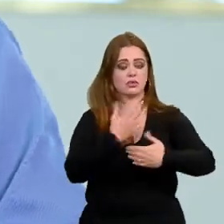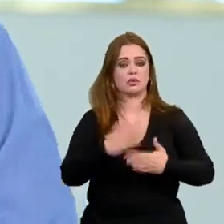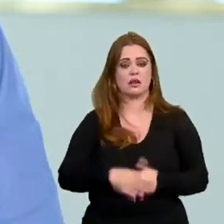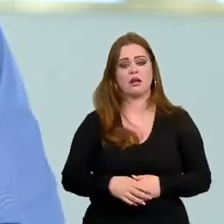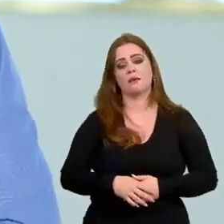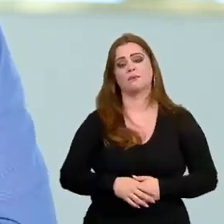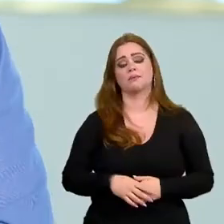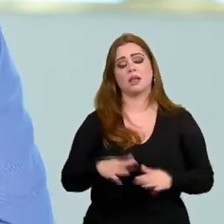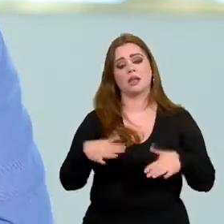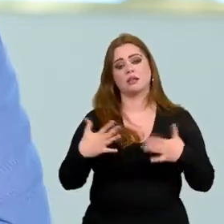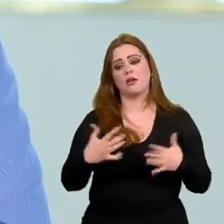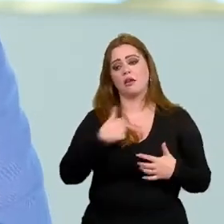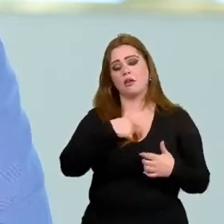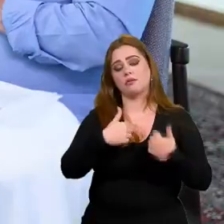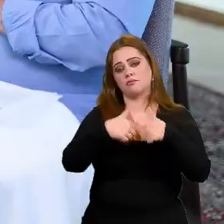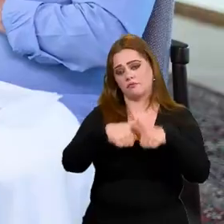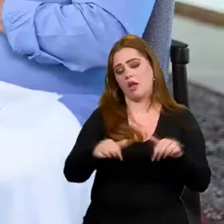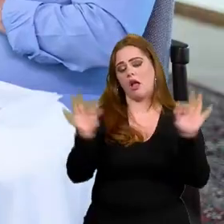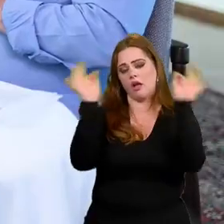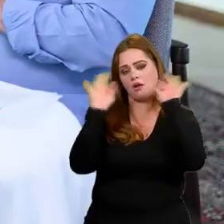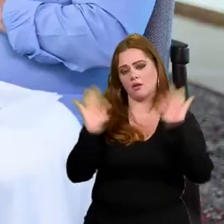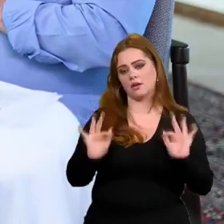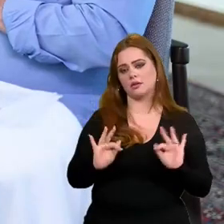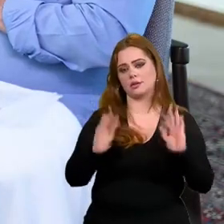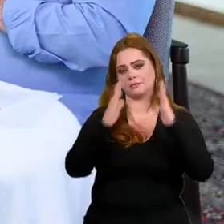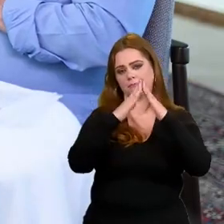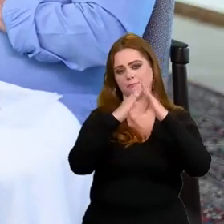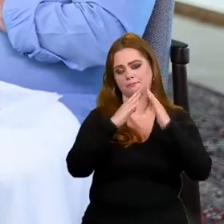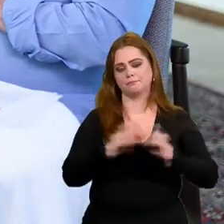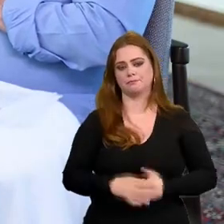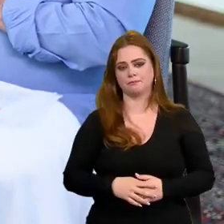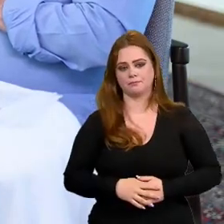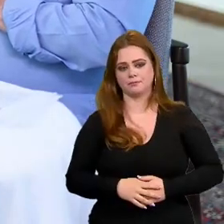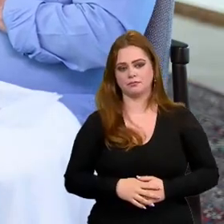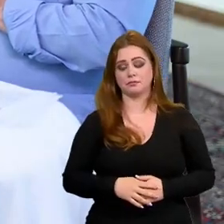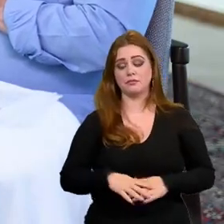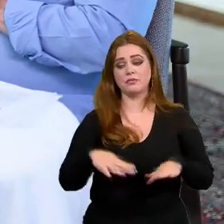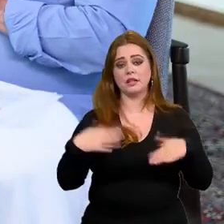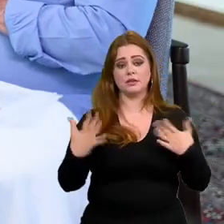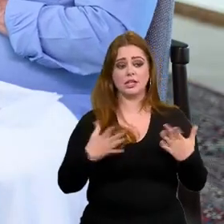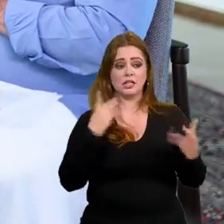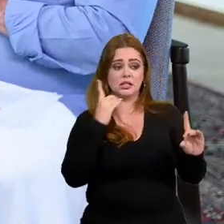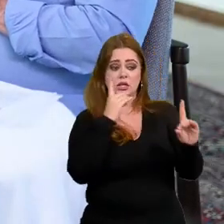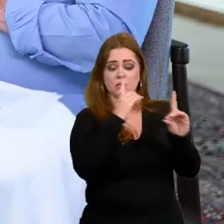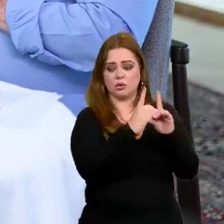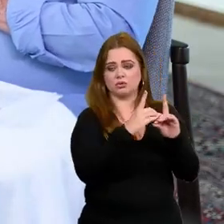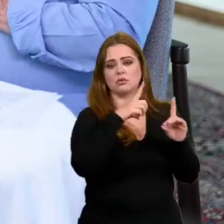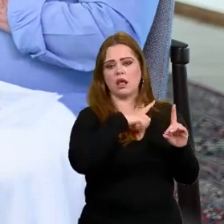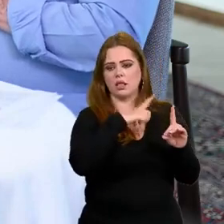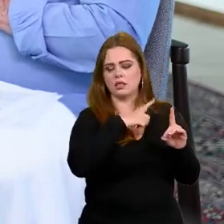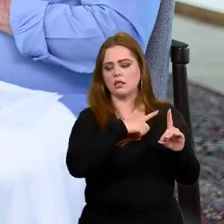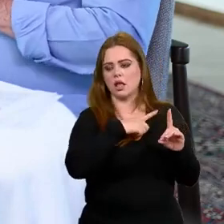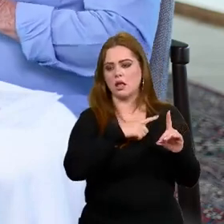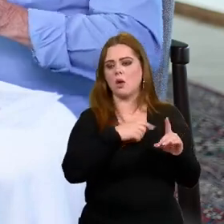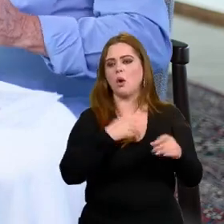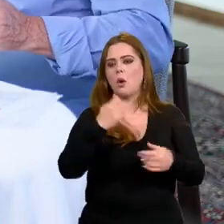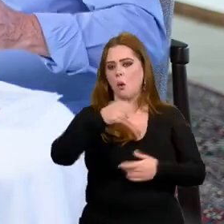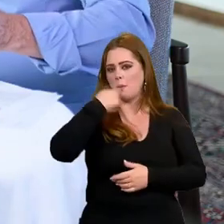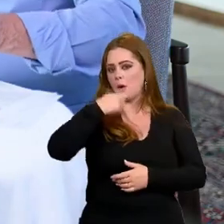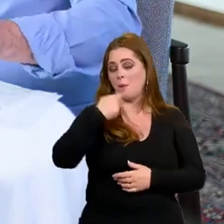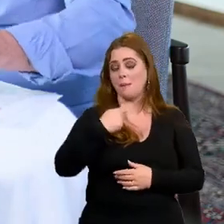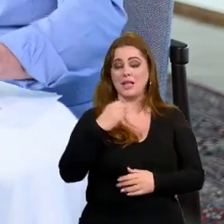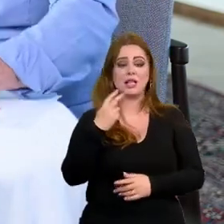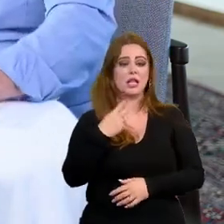feliz quando eu vou. Tem, nesses encontros, tem uma comida de lei que tem que ter, que não pode faltar? Não,